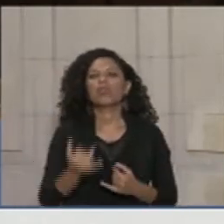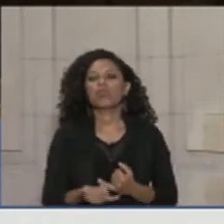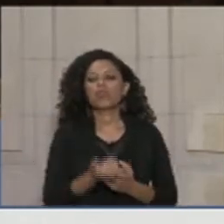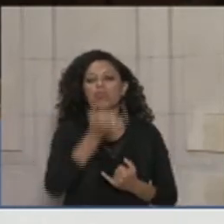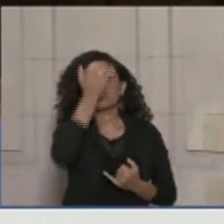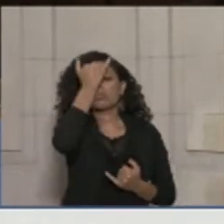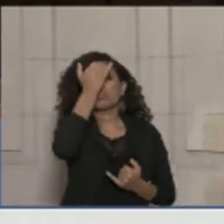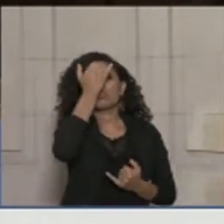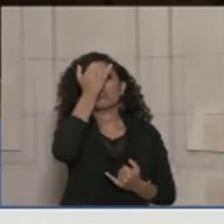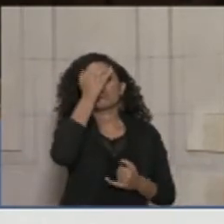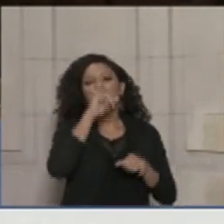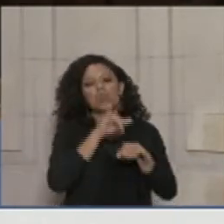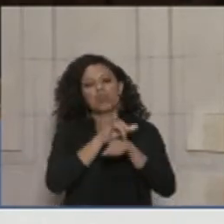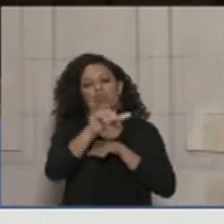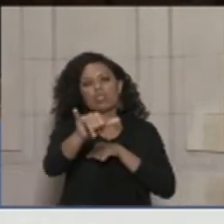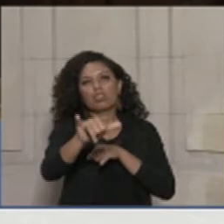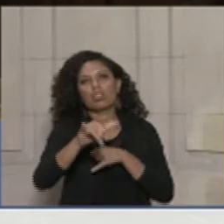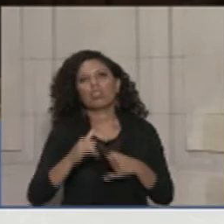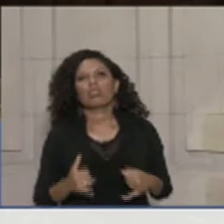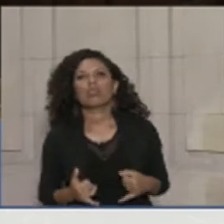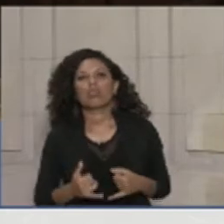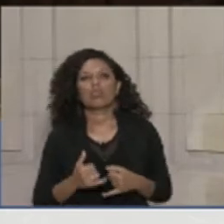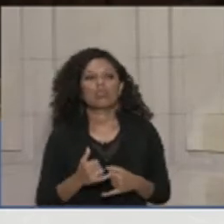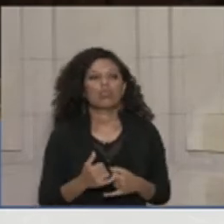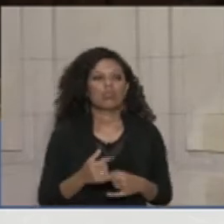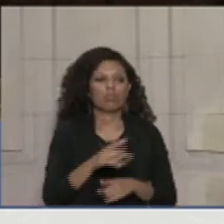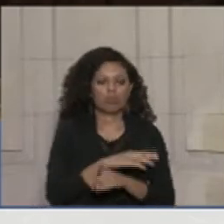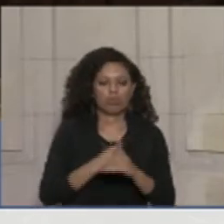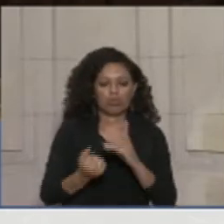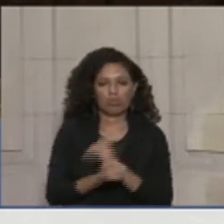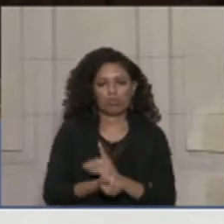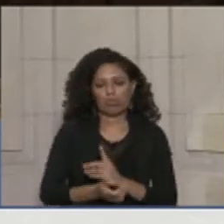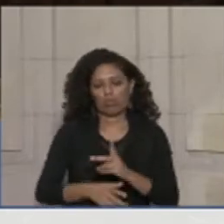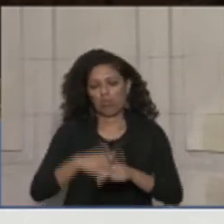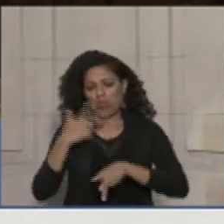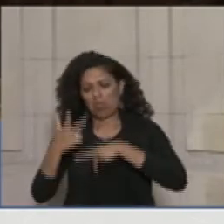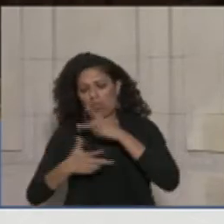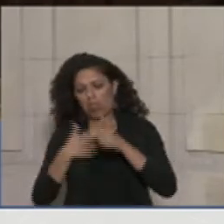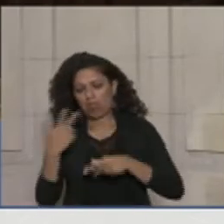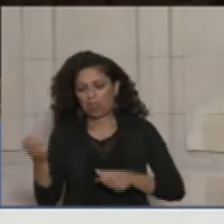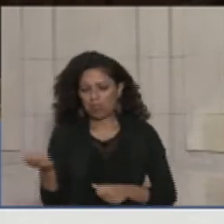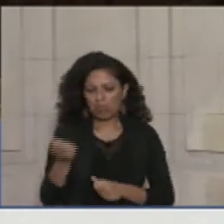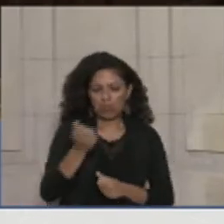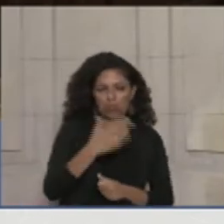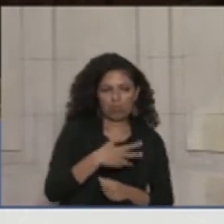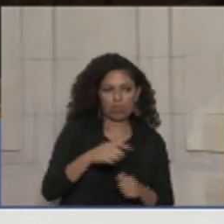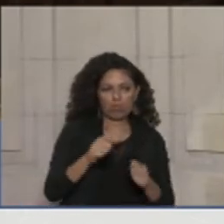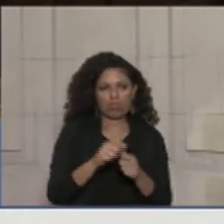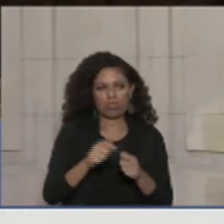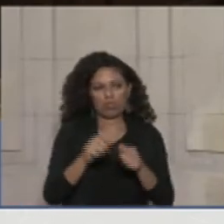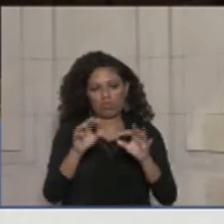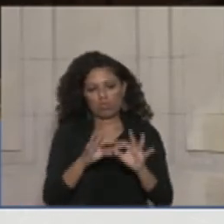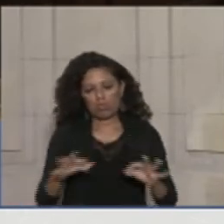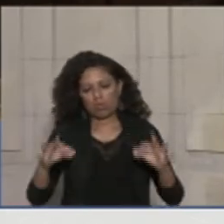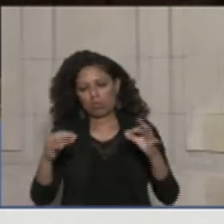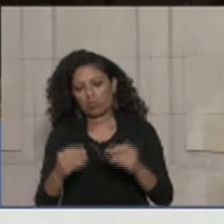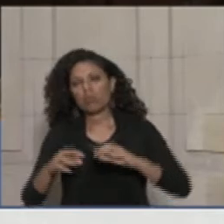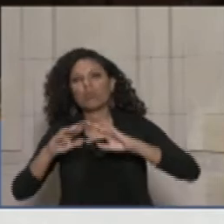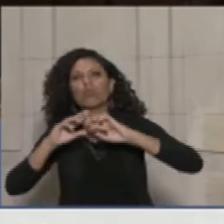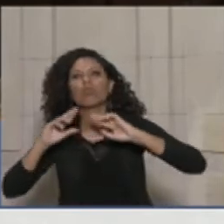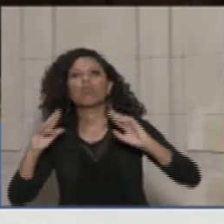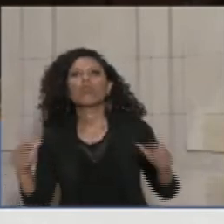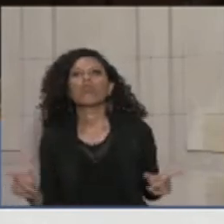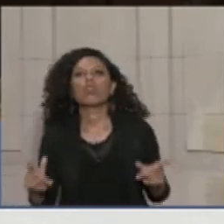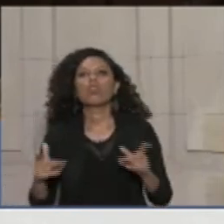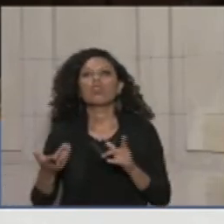população, dizendo que era o novo, que ia fazer tudo diferente